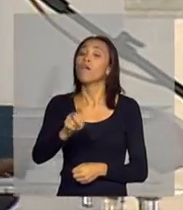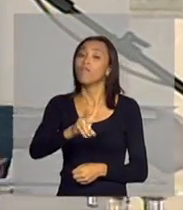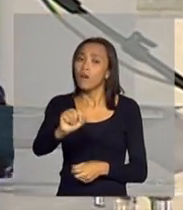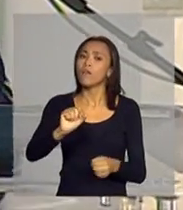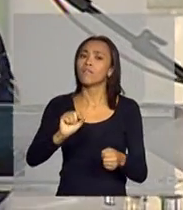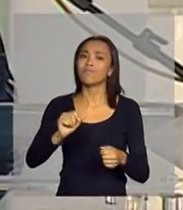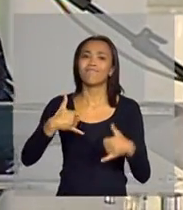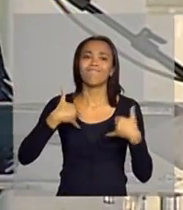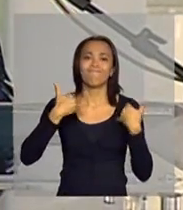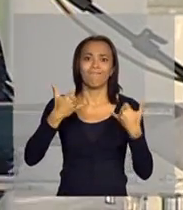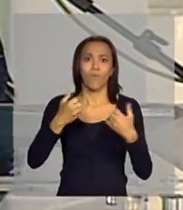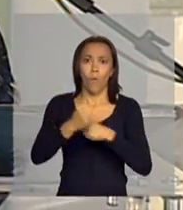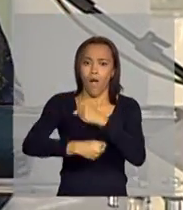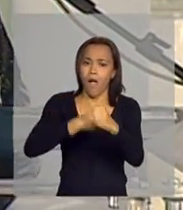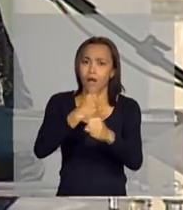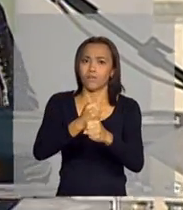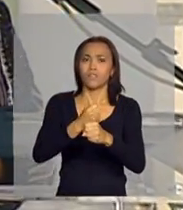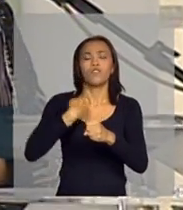nós devemos reconhecer,